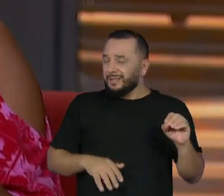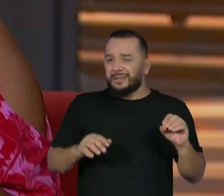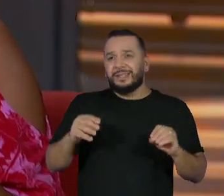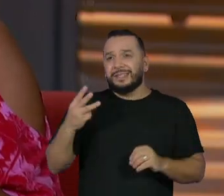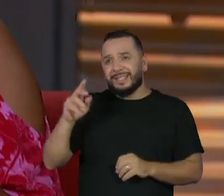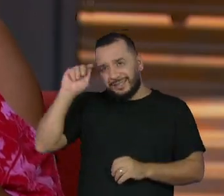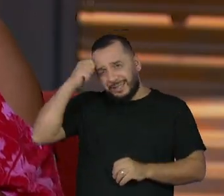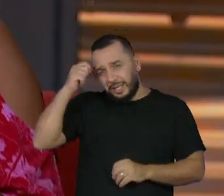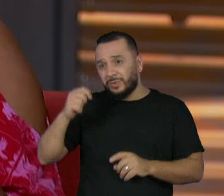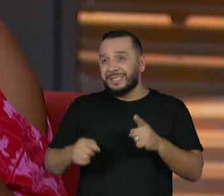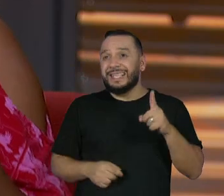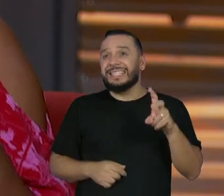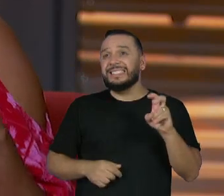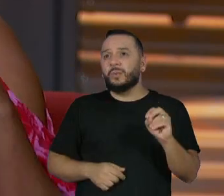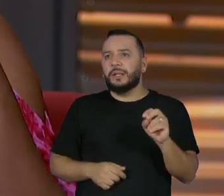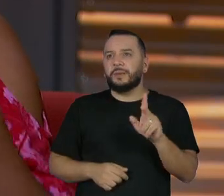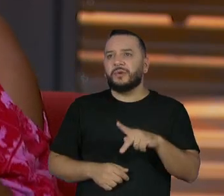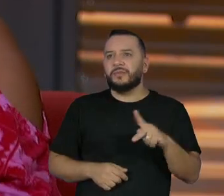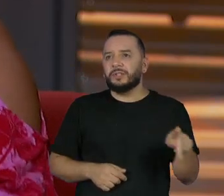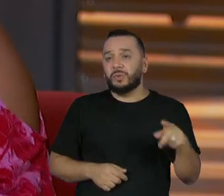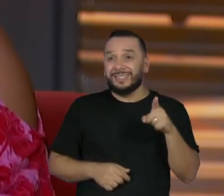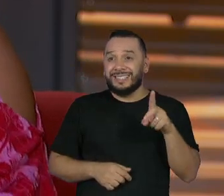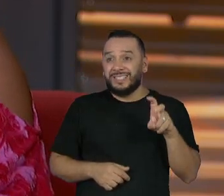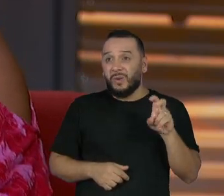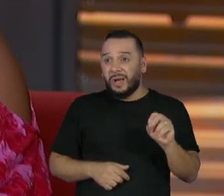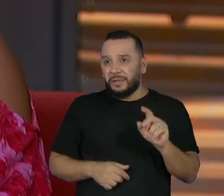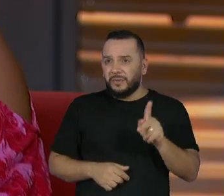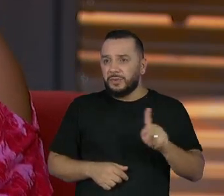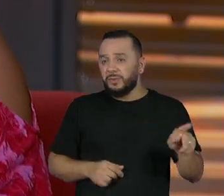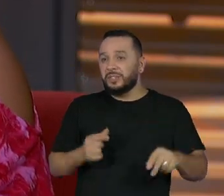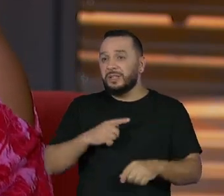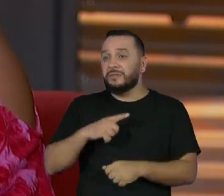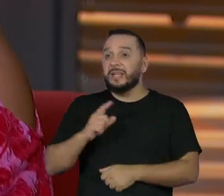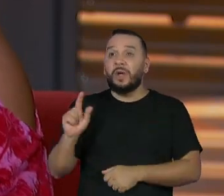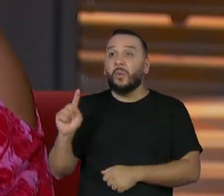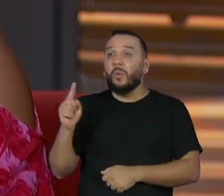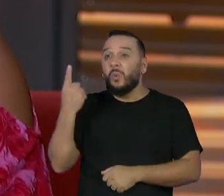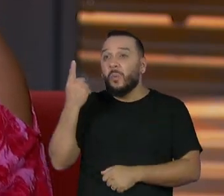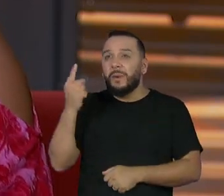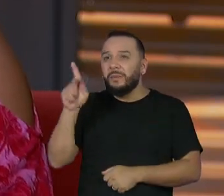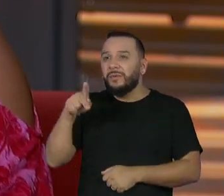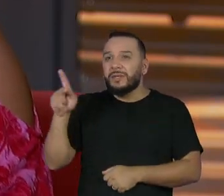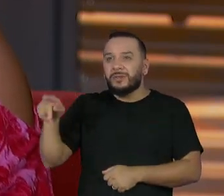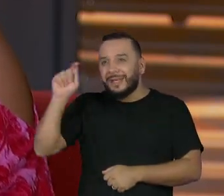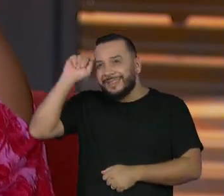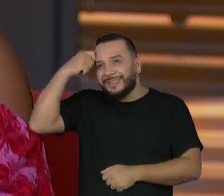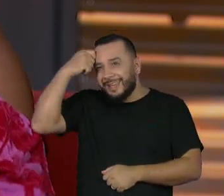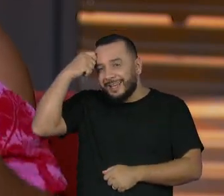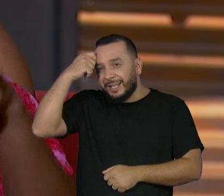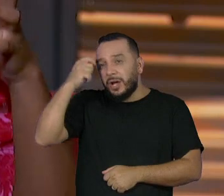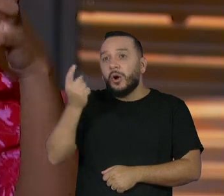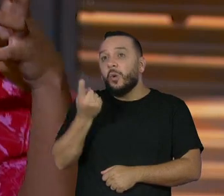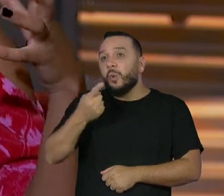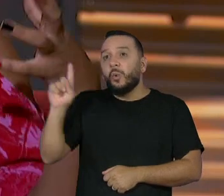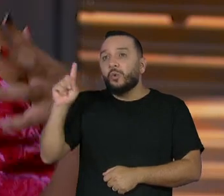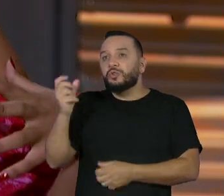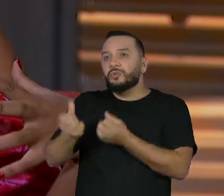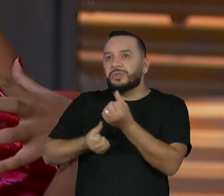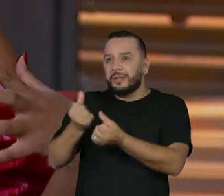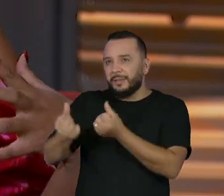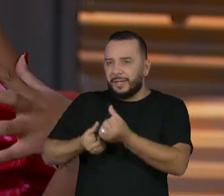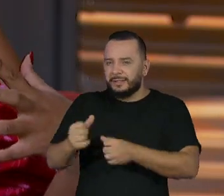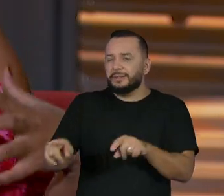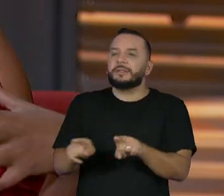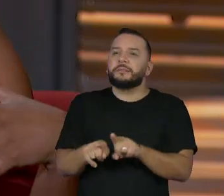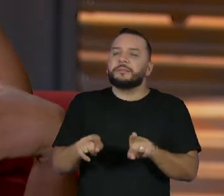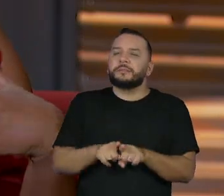professores, 150 professores, eu tive aula com uma professora negra no último semestre da graduação. O corpo diretor